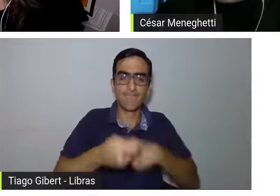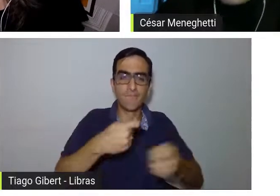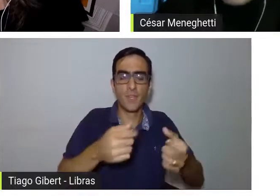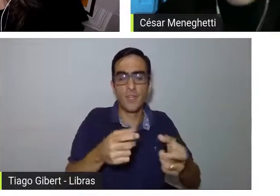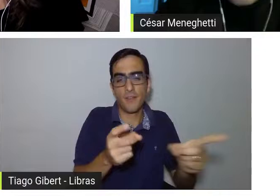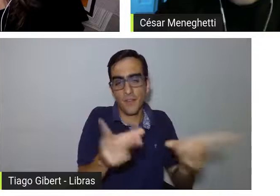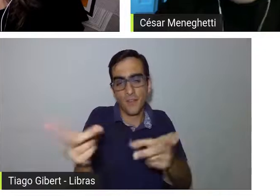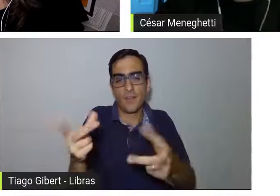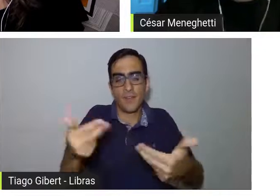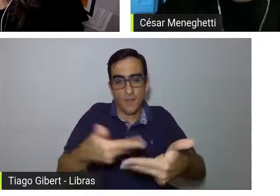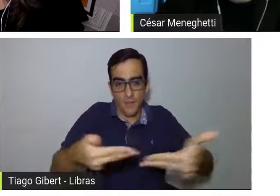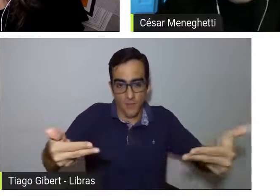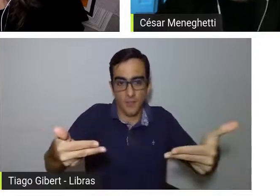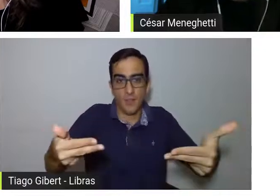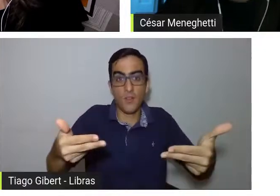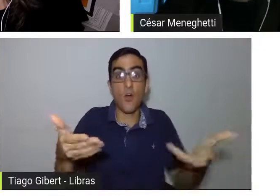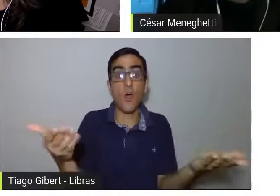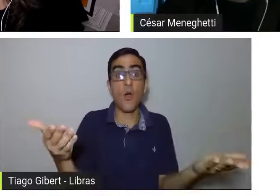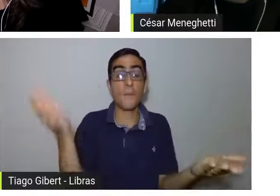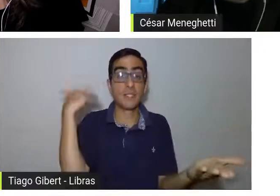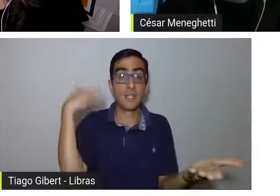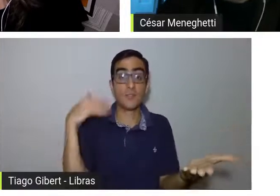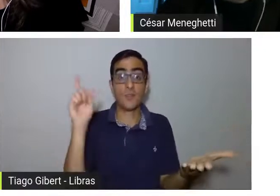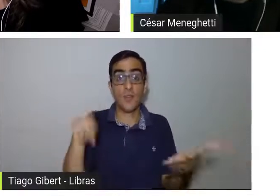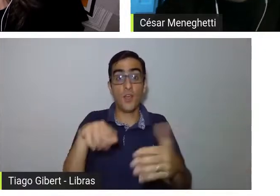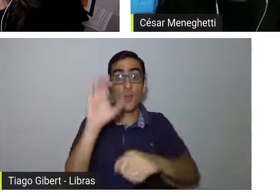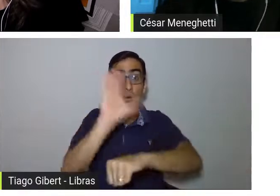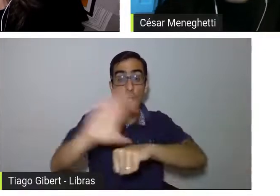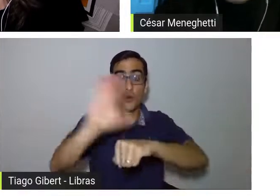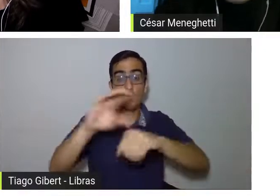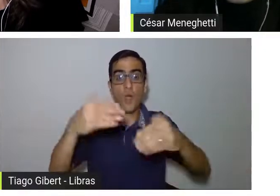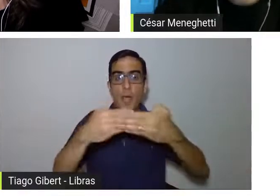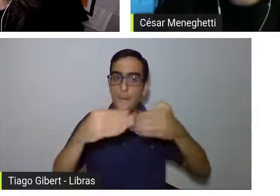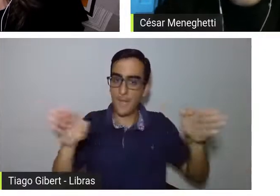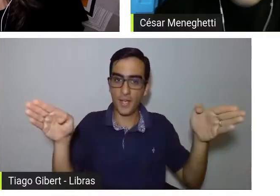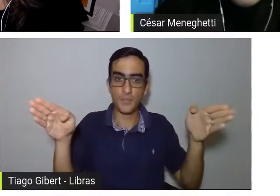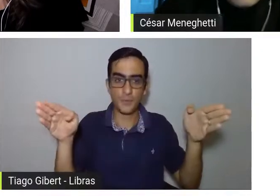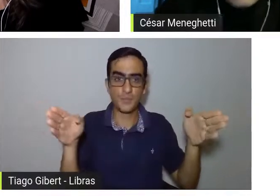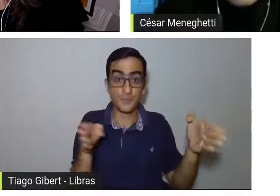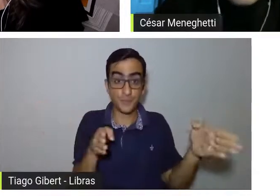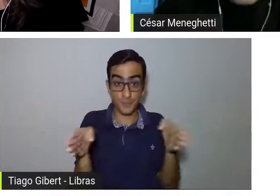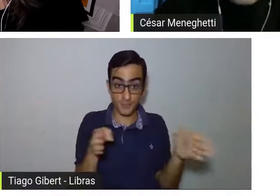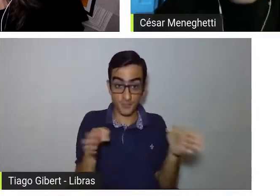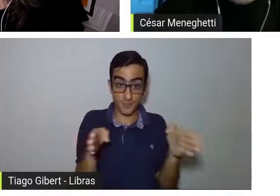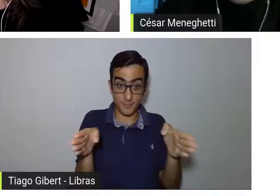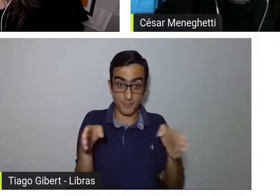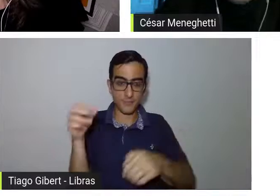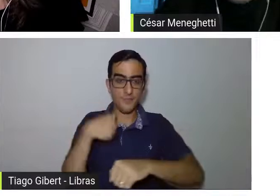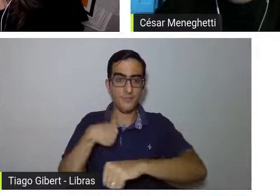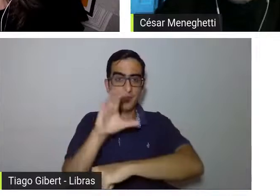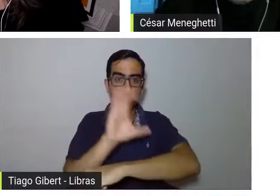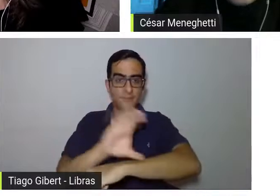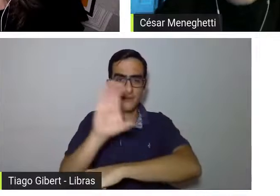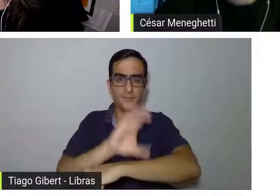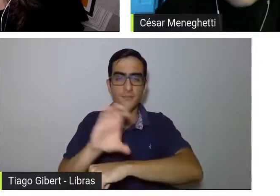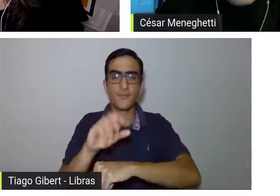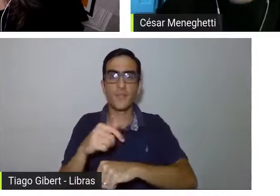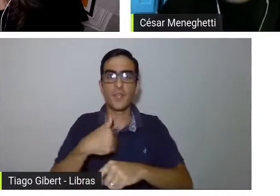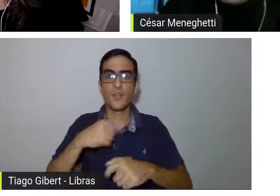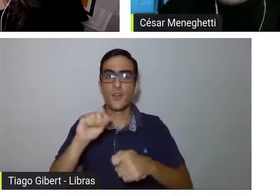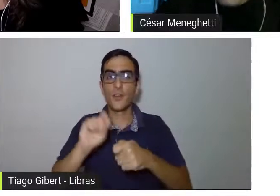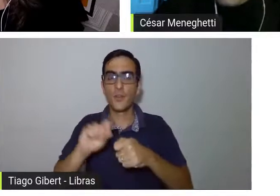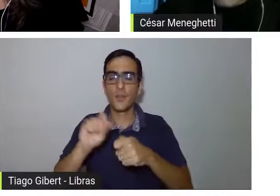época era realmente um curso aberto. E nesse curso, durante esse curso, assim, eu fiz um pequeno